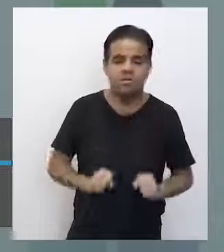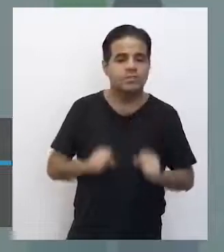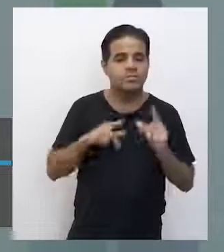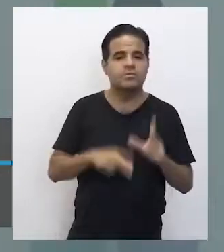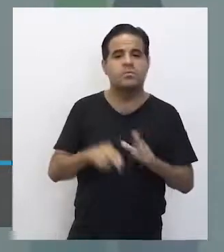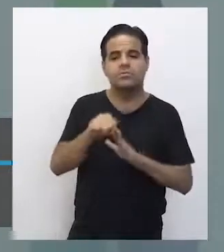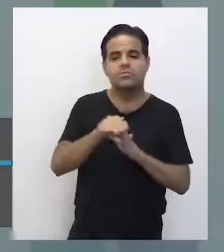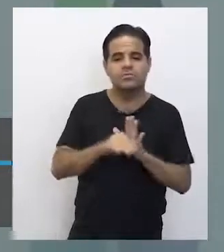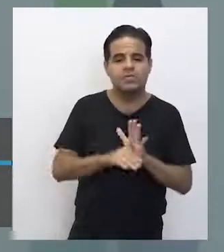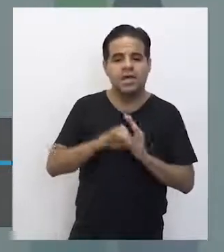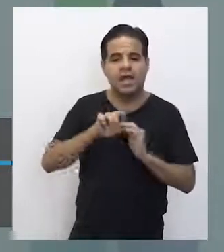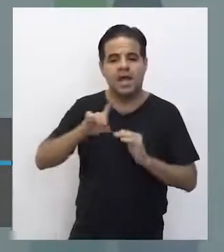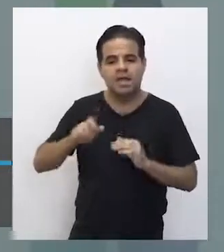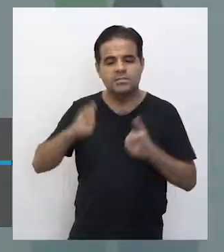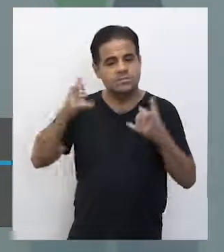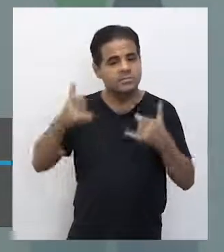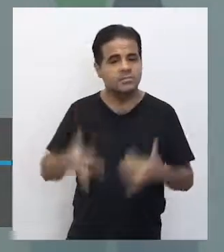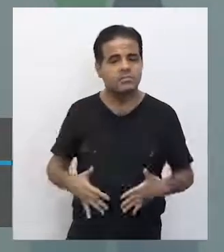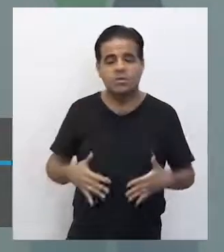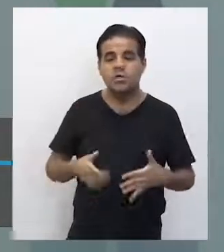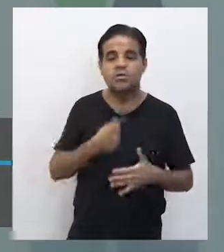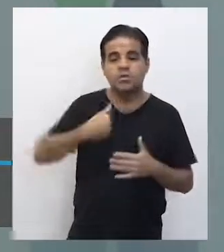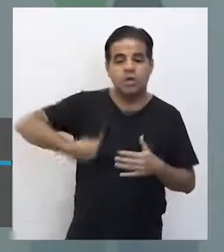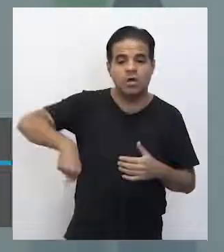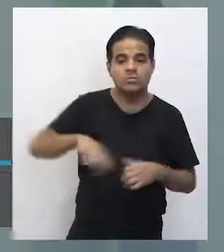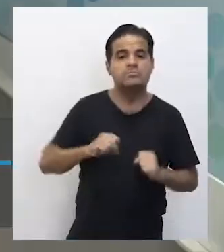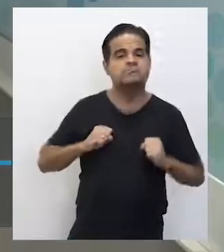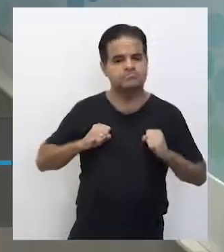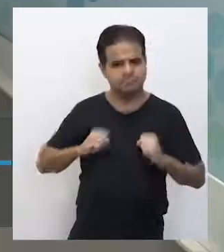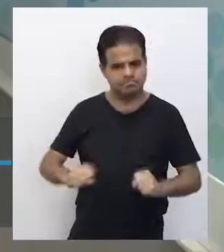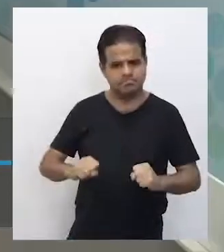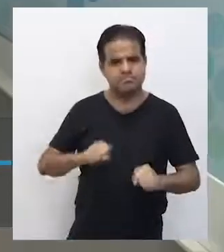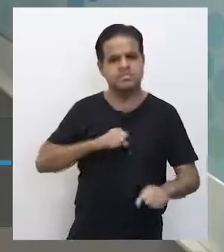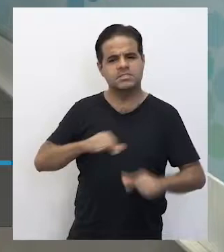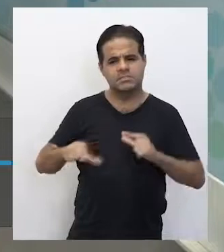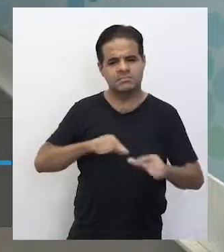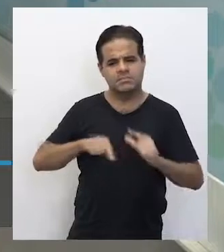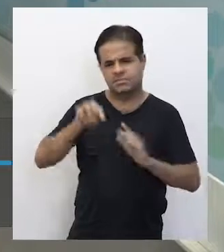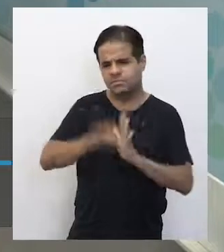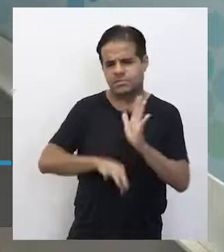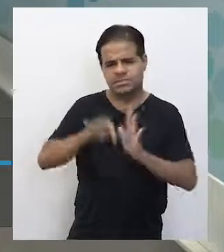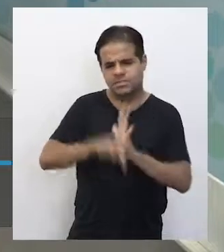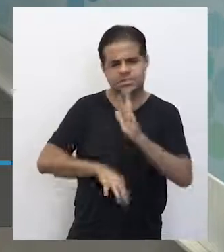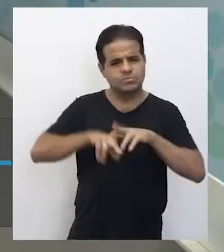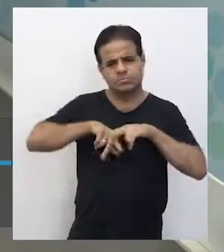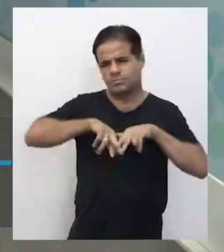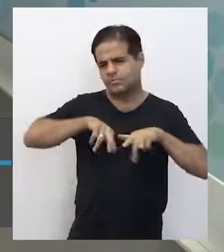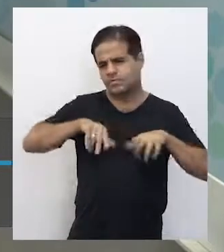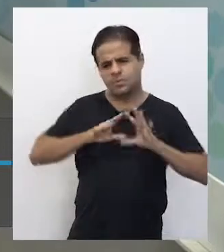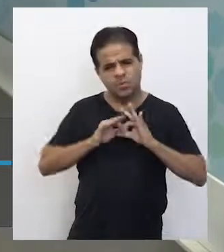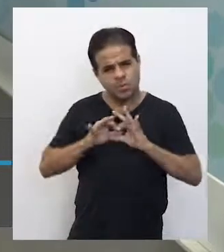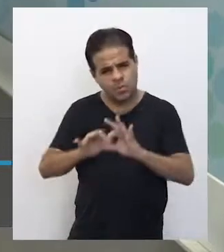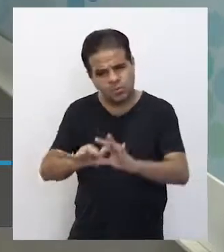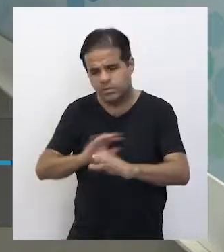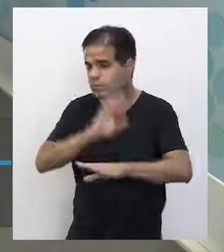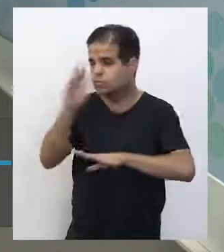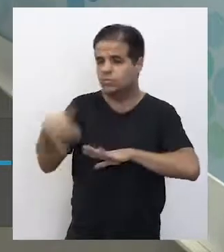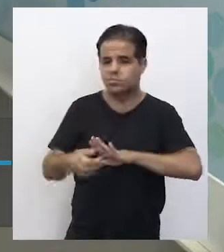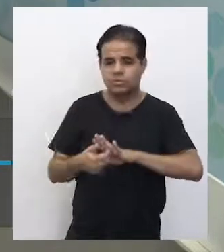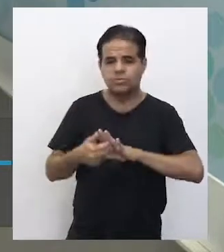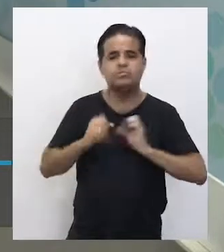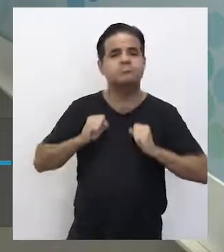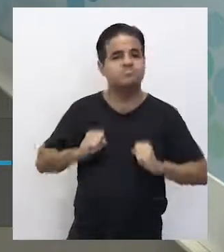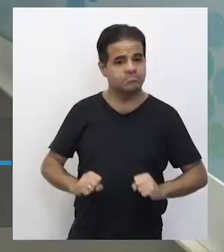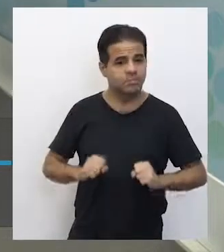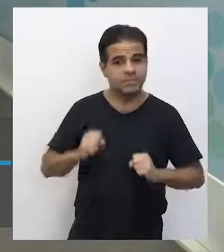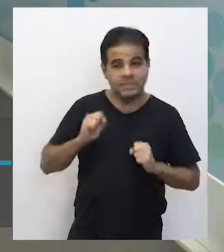pontuou o Ed, não foi aqui? A gente falando que nós podemos trabalhar com textos de todas as disciplinas, estar em todos os contextos. Exatamente. Aí quem